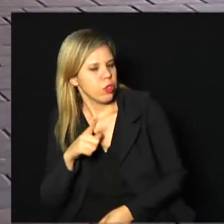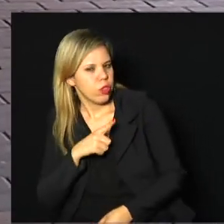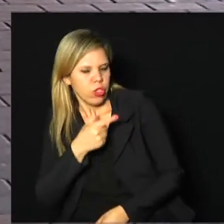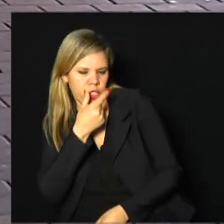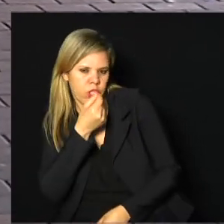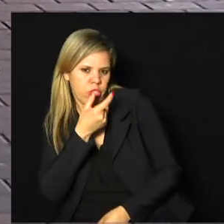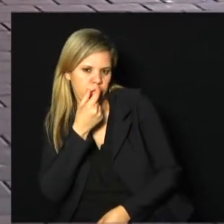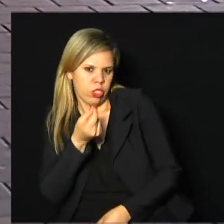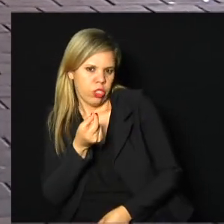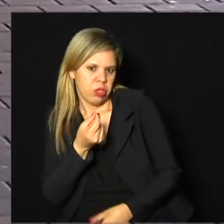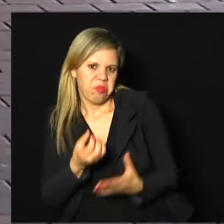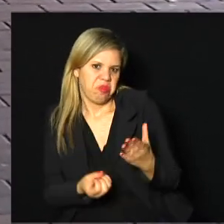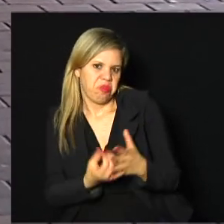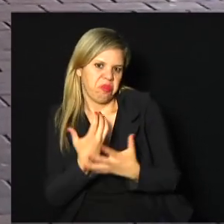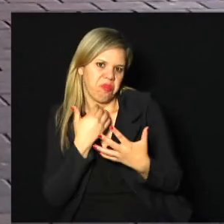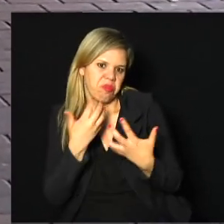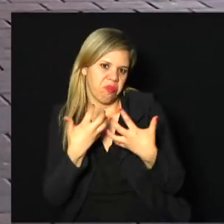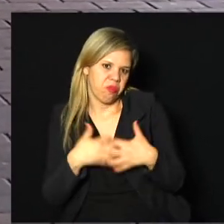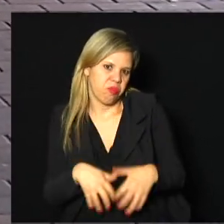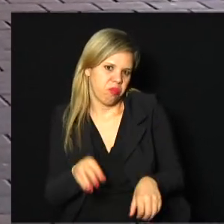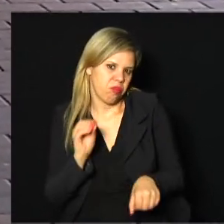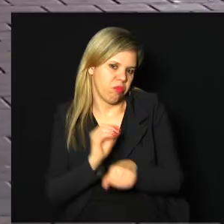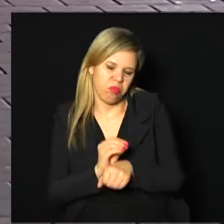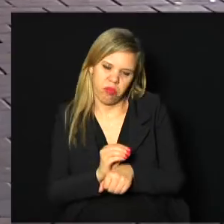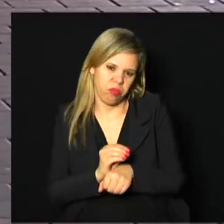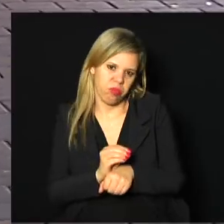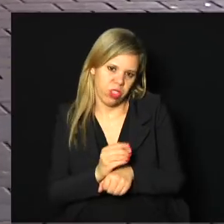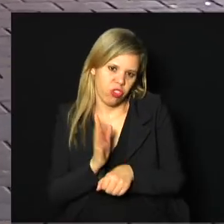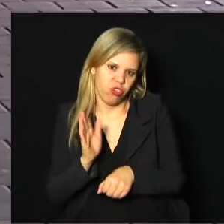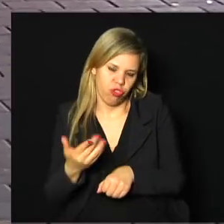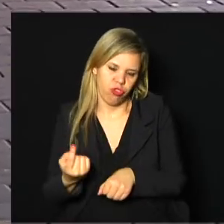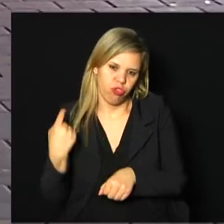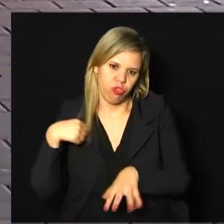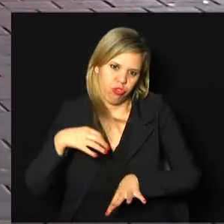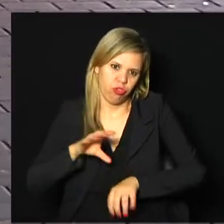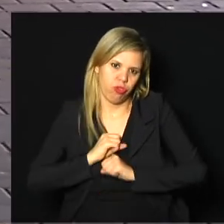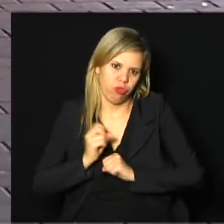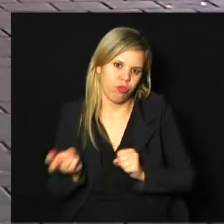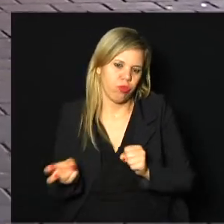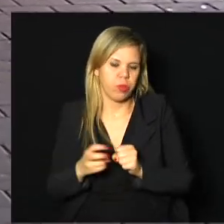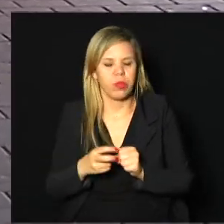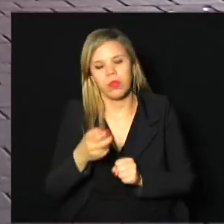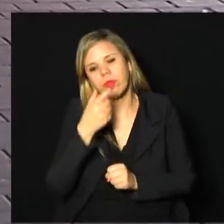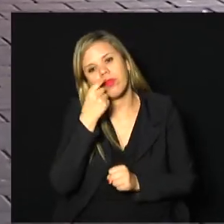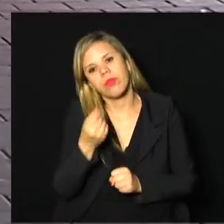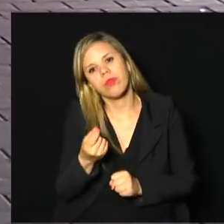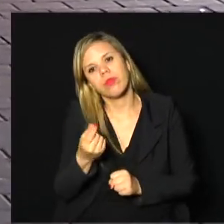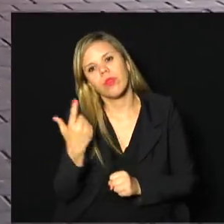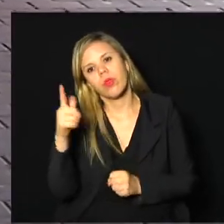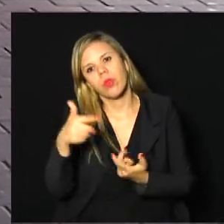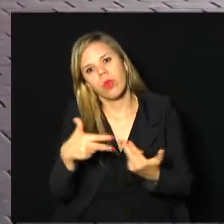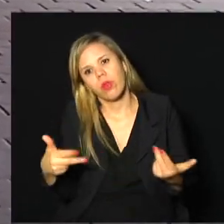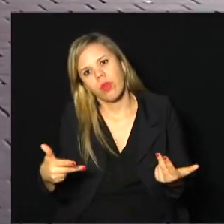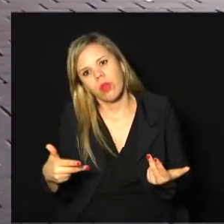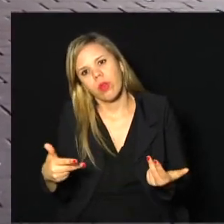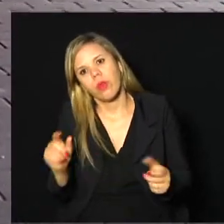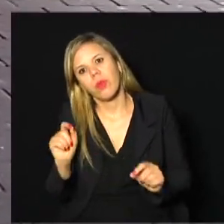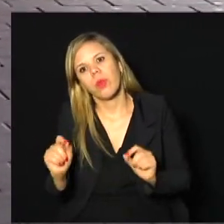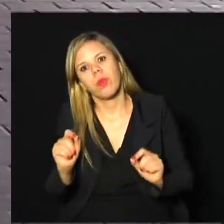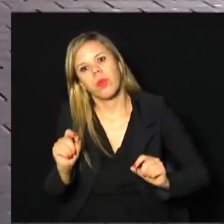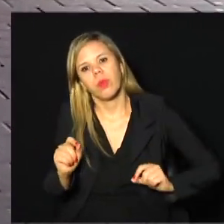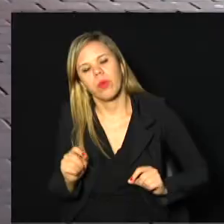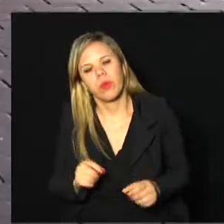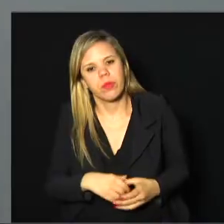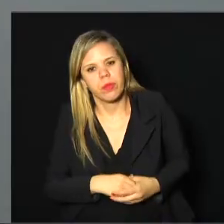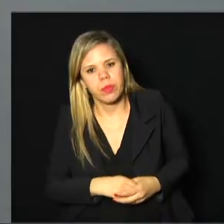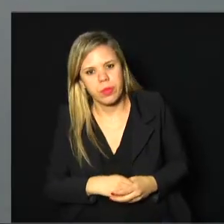eu tenho gripe, a vacina nem fez o efeito protetor ainda, é porque eu já estava com o vírus da gripe, né? E o outro ponto é